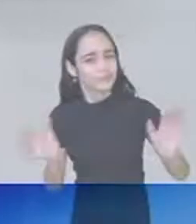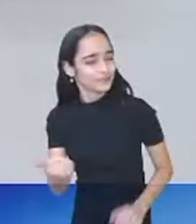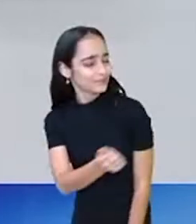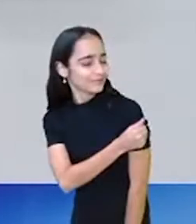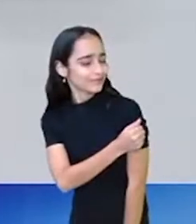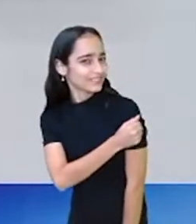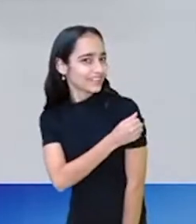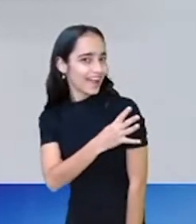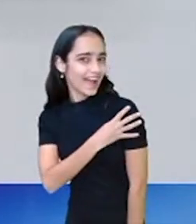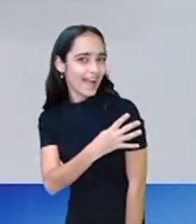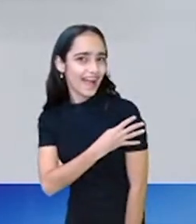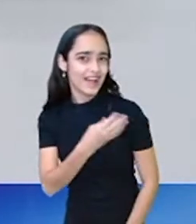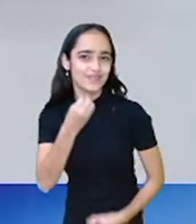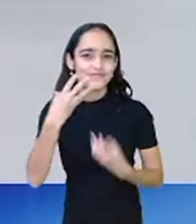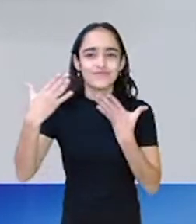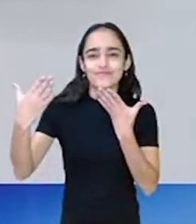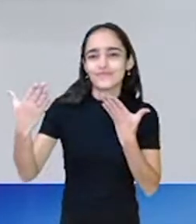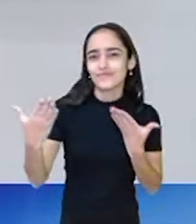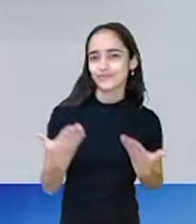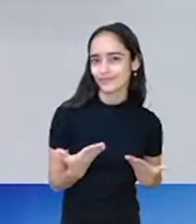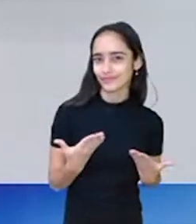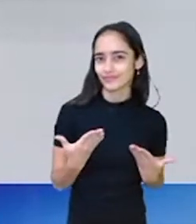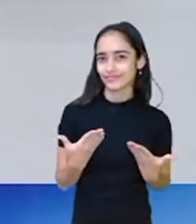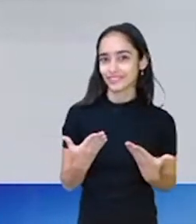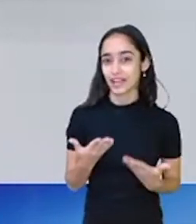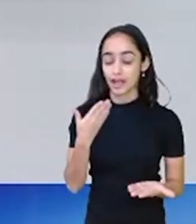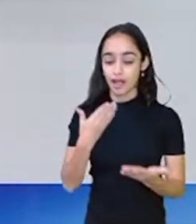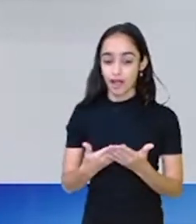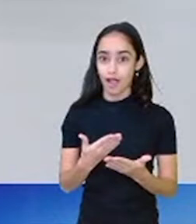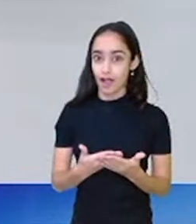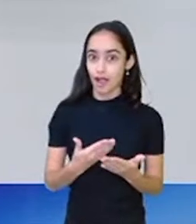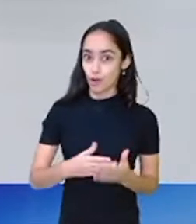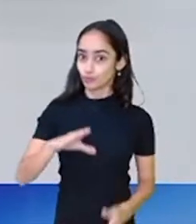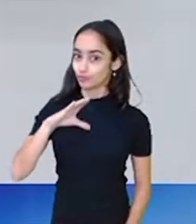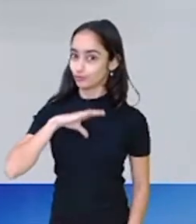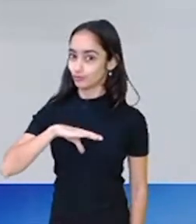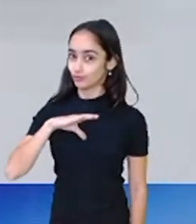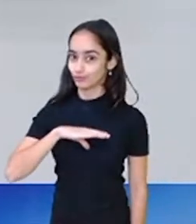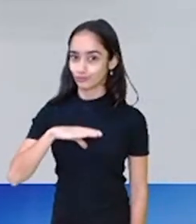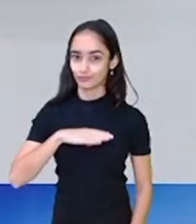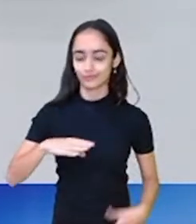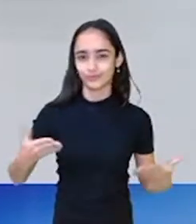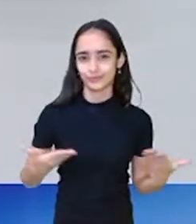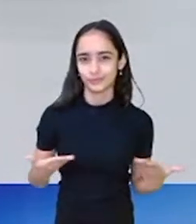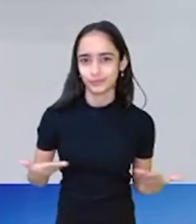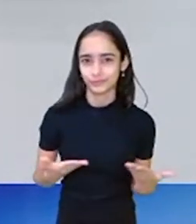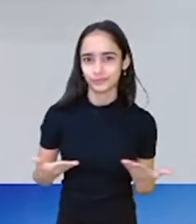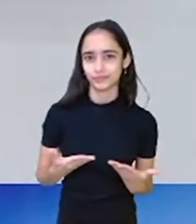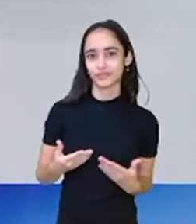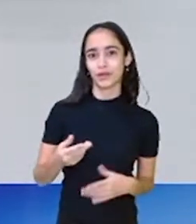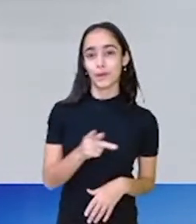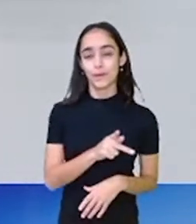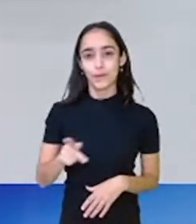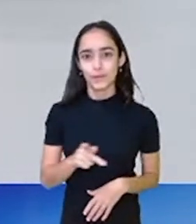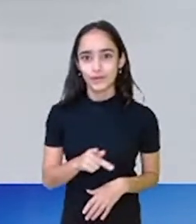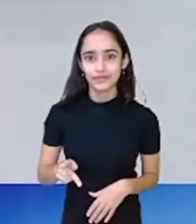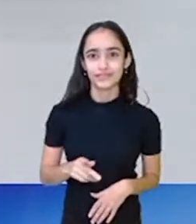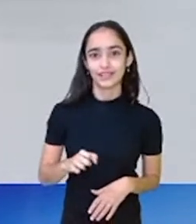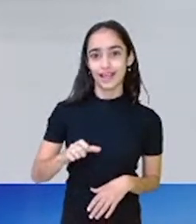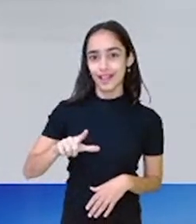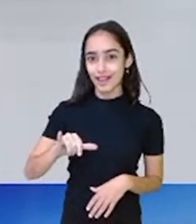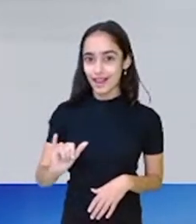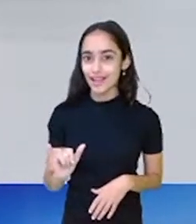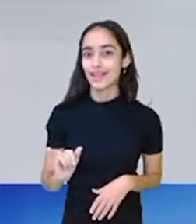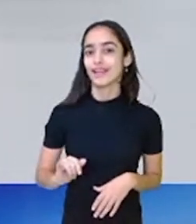estudantes do quarto ano, bem-vindos para a nossa aula de língua portuguesa de hoje. Eu sou a professora Eli Graciele e